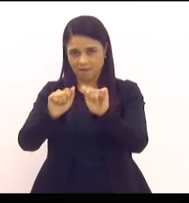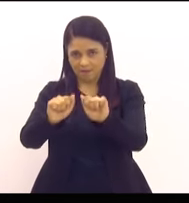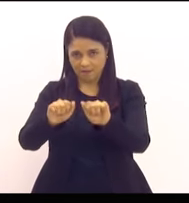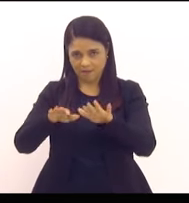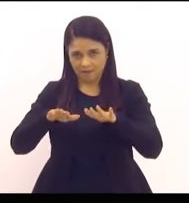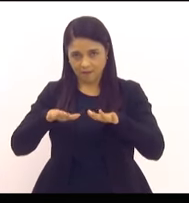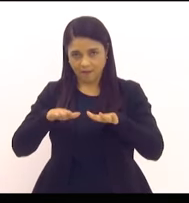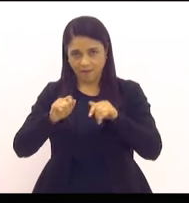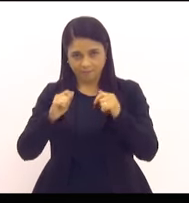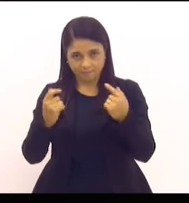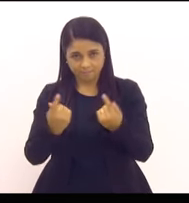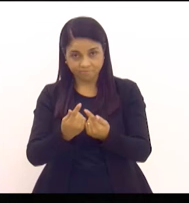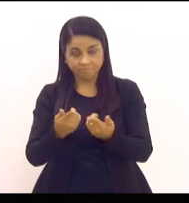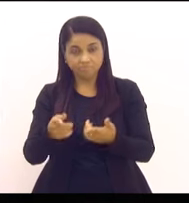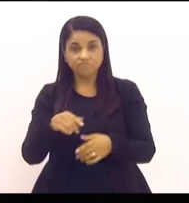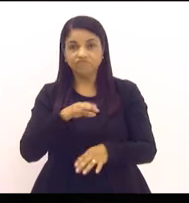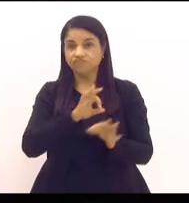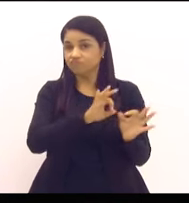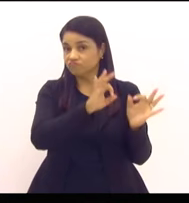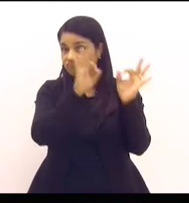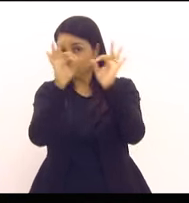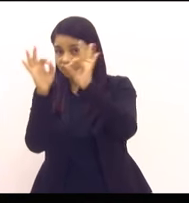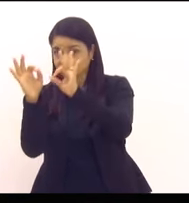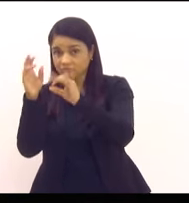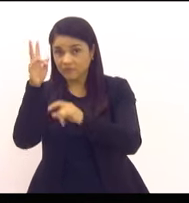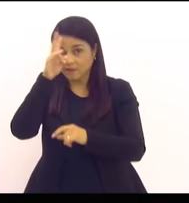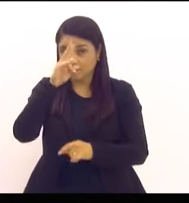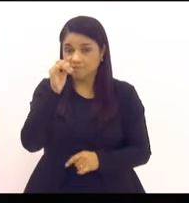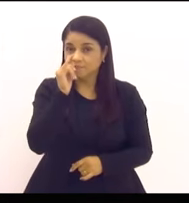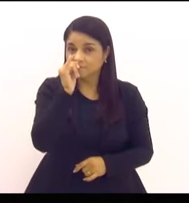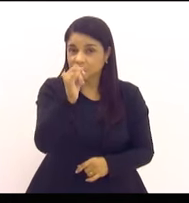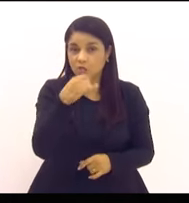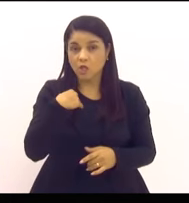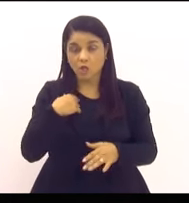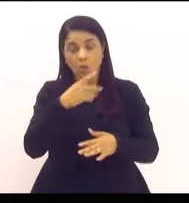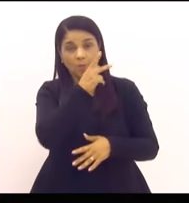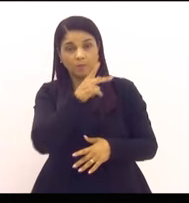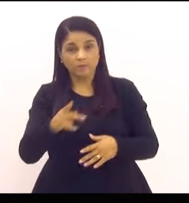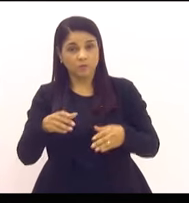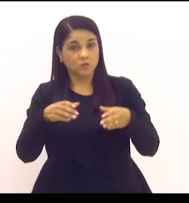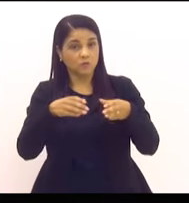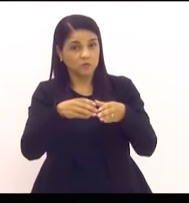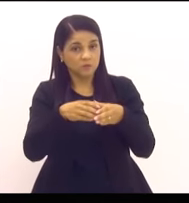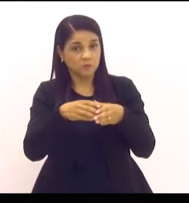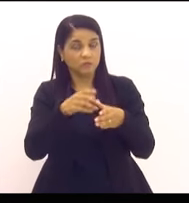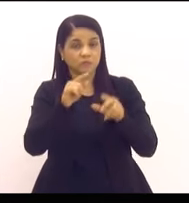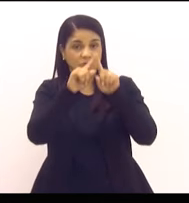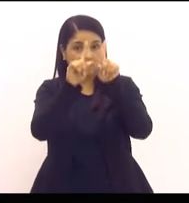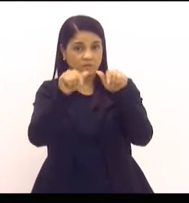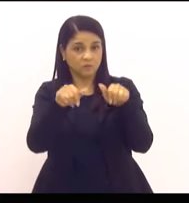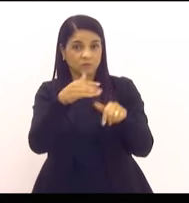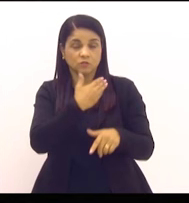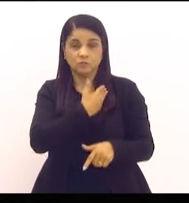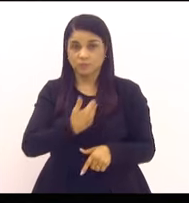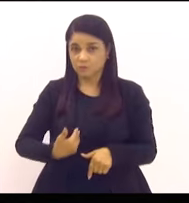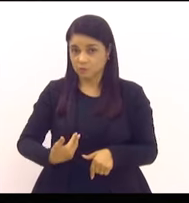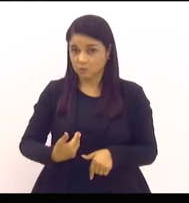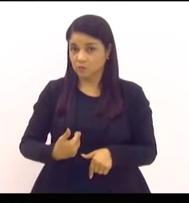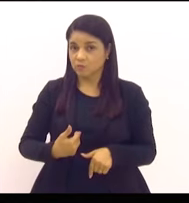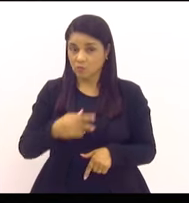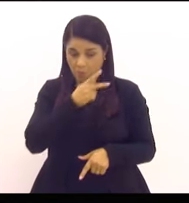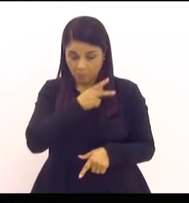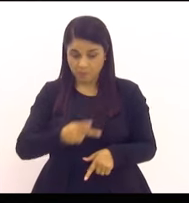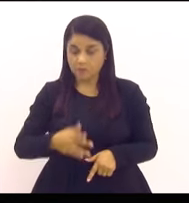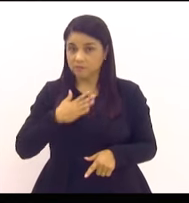lembrar o seguinte a todos que estão nos assistindo. Eu presido a Comissão de Servidores Públicos. E a Comissão de Servidores